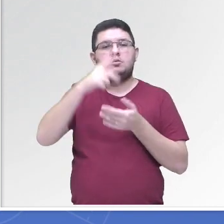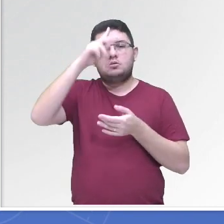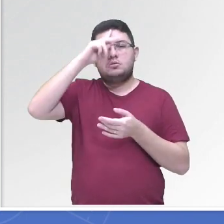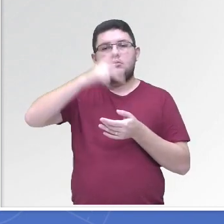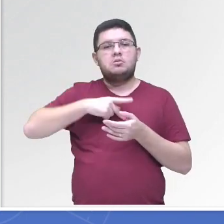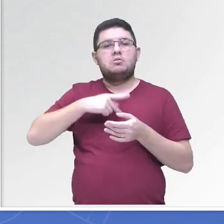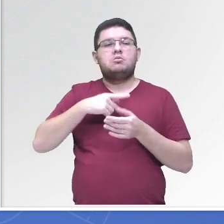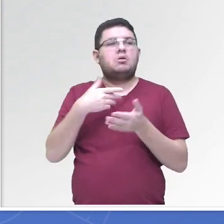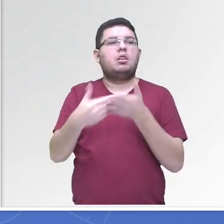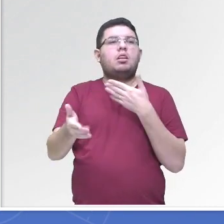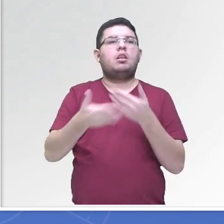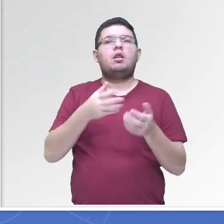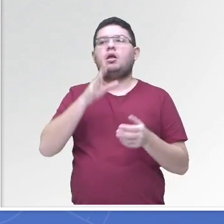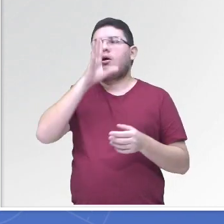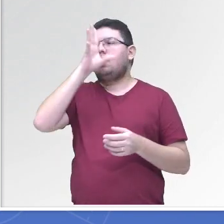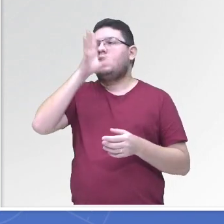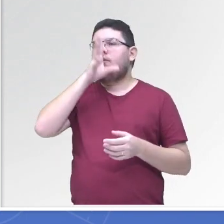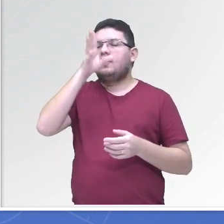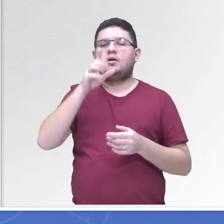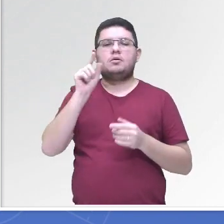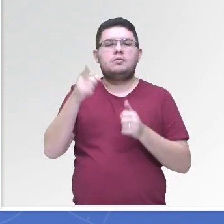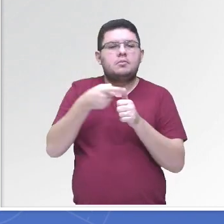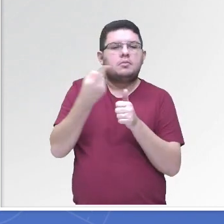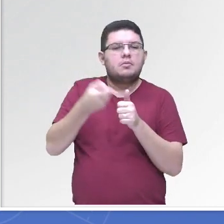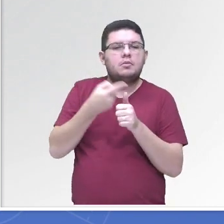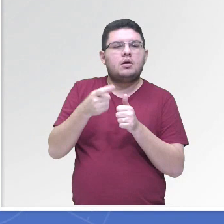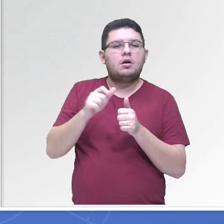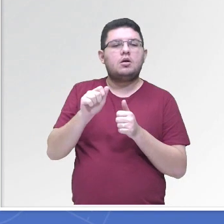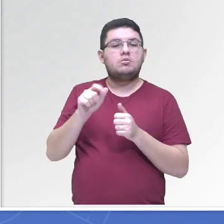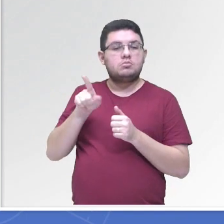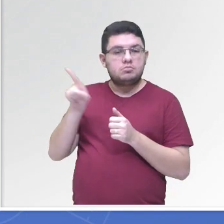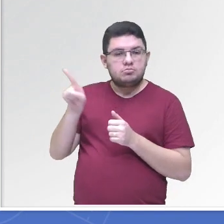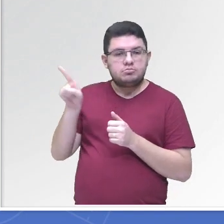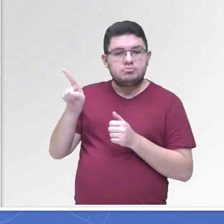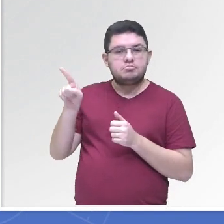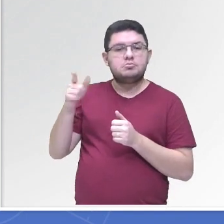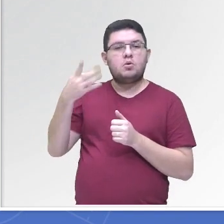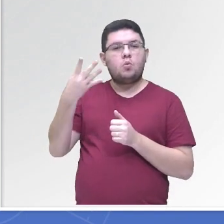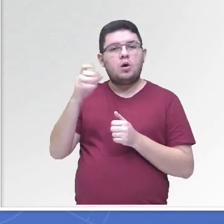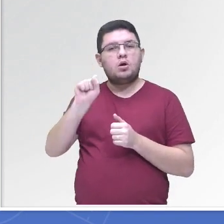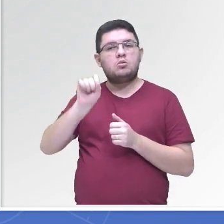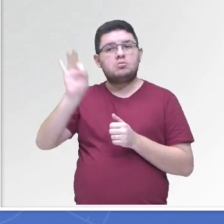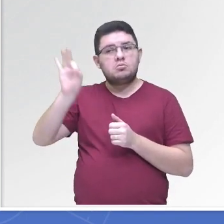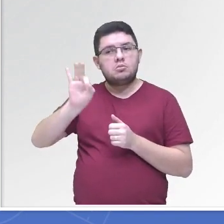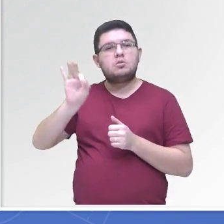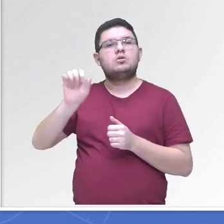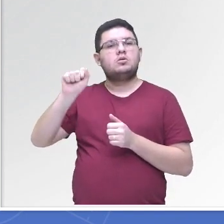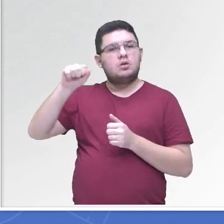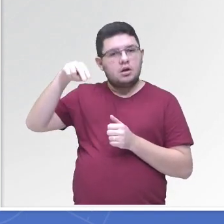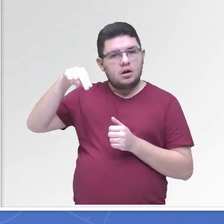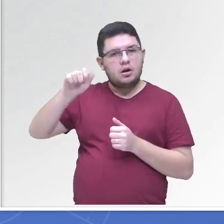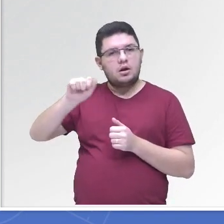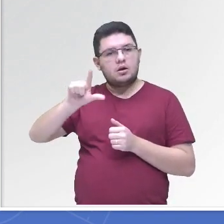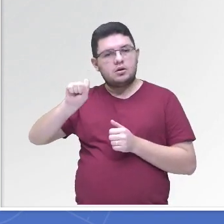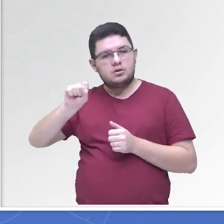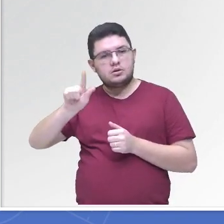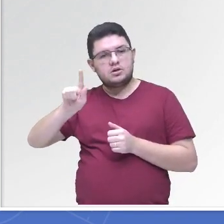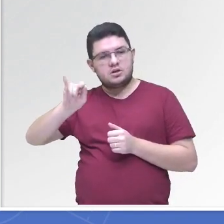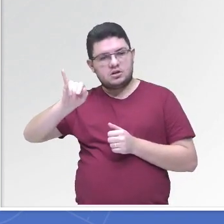do nada. Primeiro, analgésicos, 48%, primeiro lugar. Anti-inflamatórios,